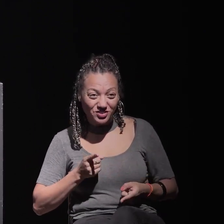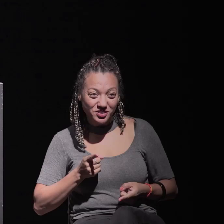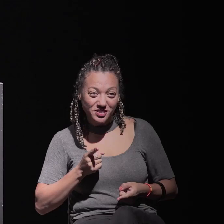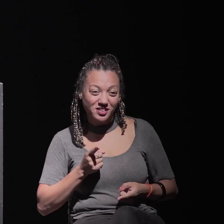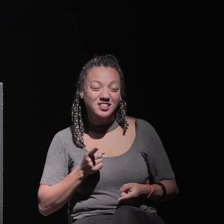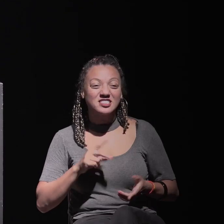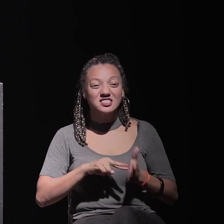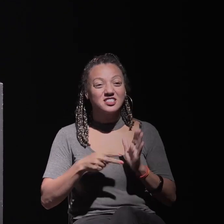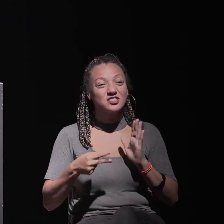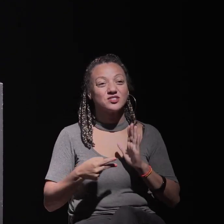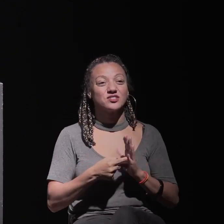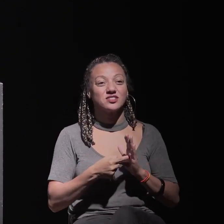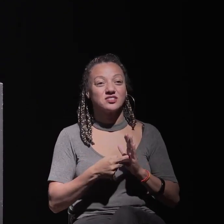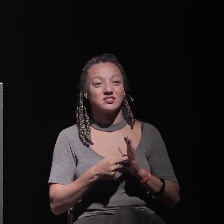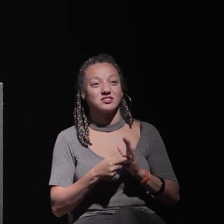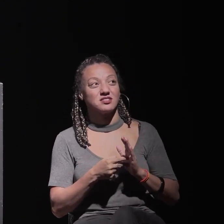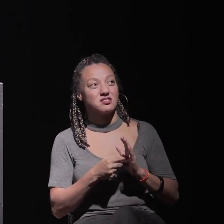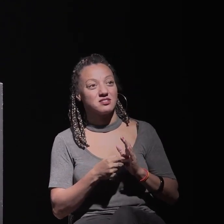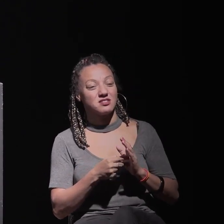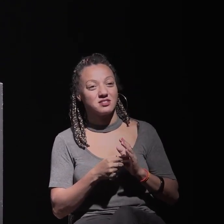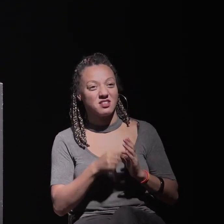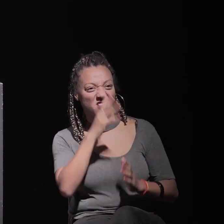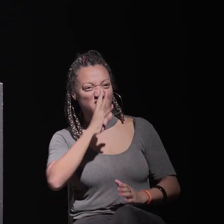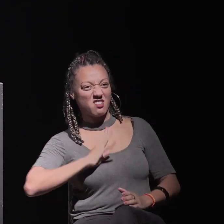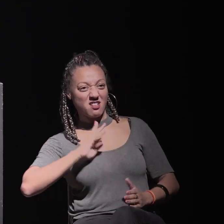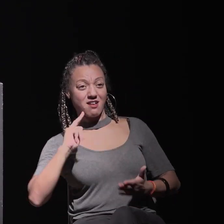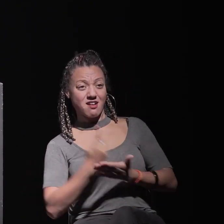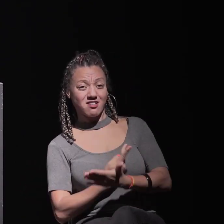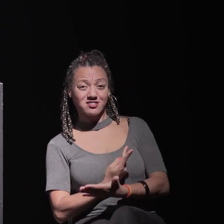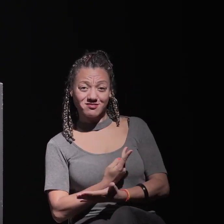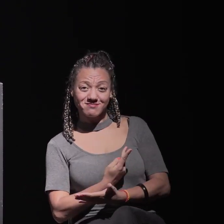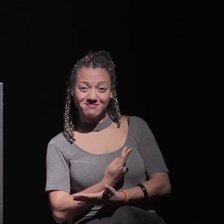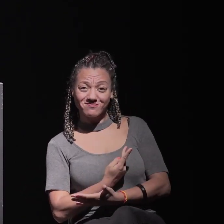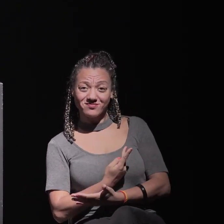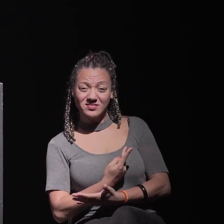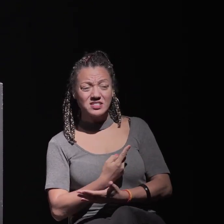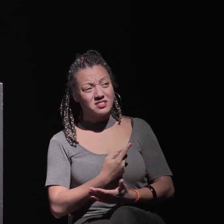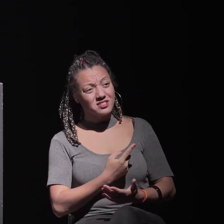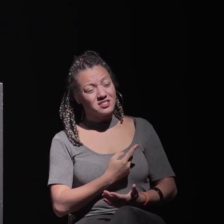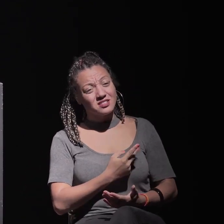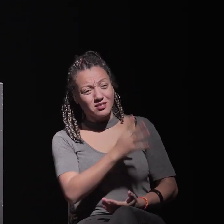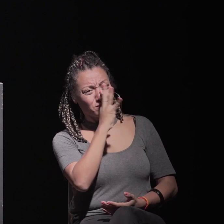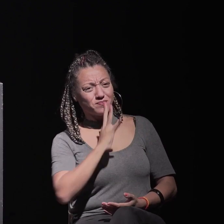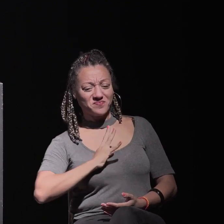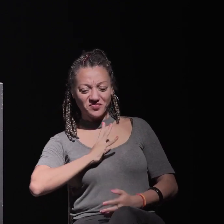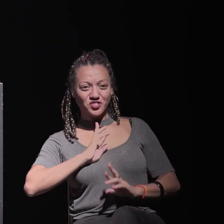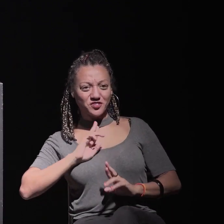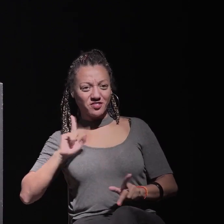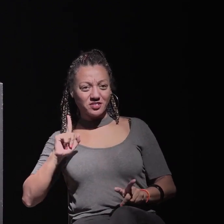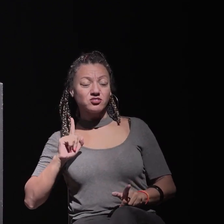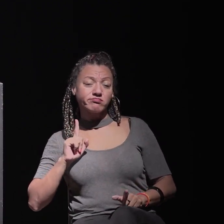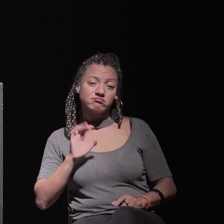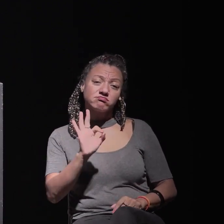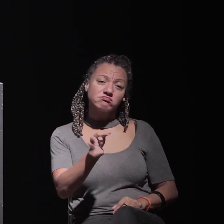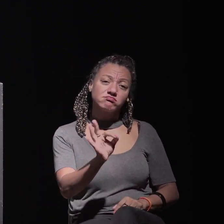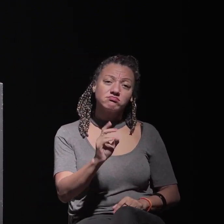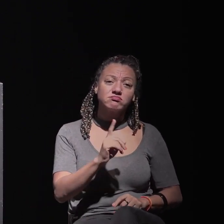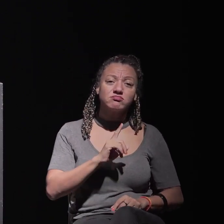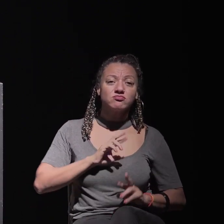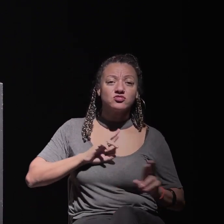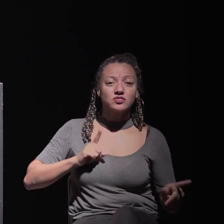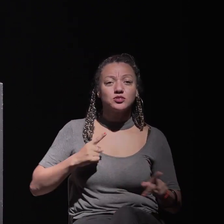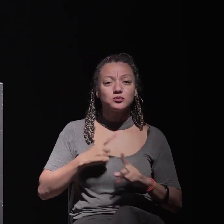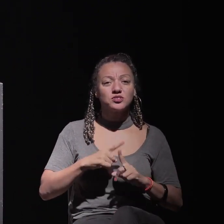maçã podre da cesta. E, de fato, de alguma maneira, a gente é capaz e dotada de uma potência